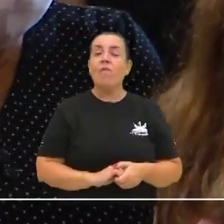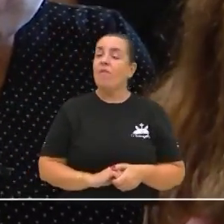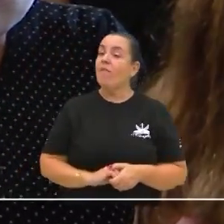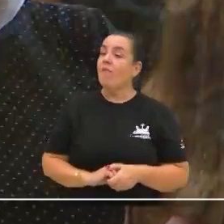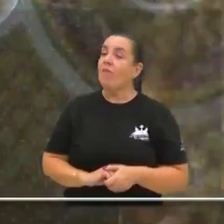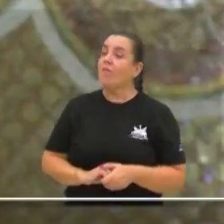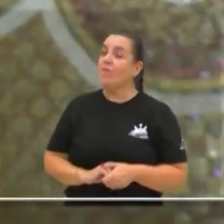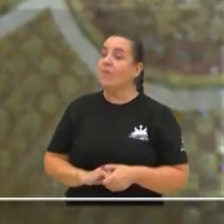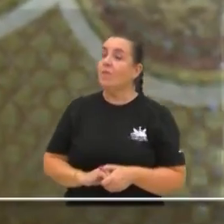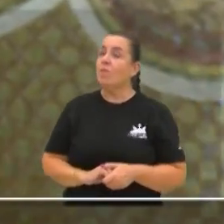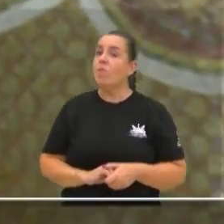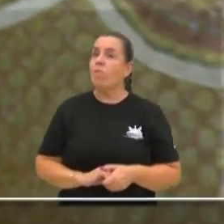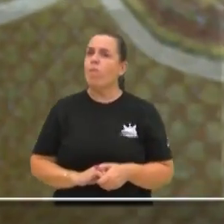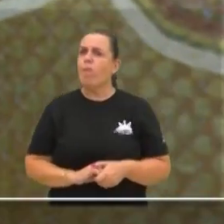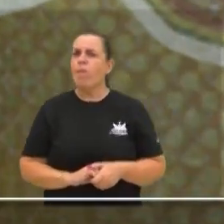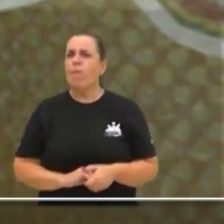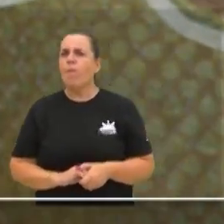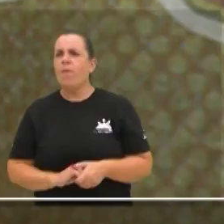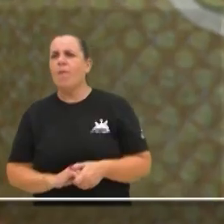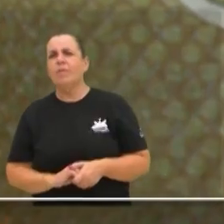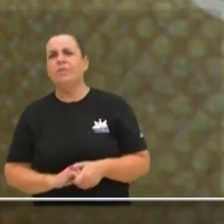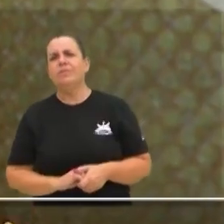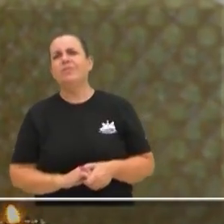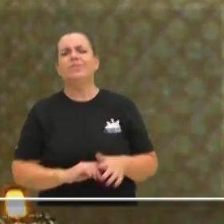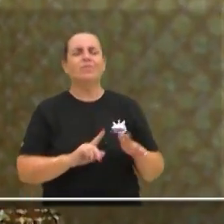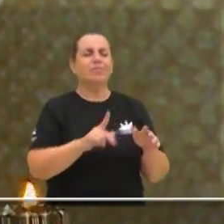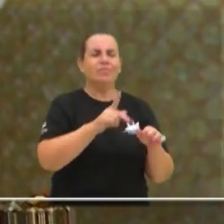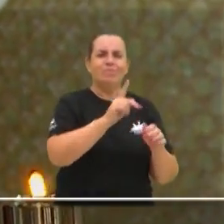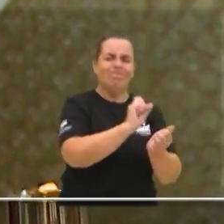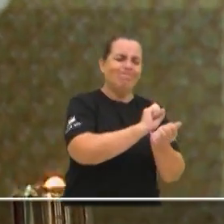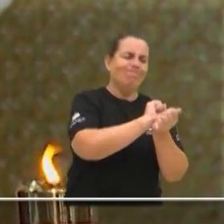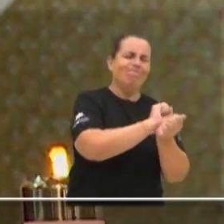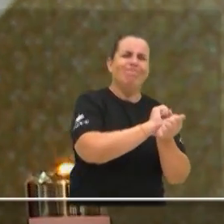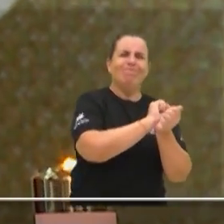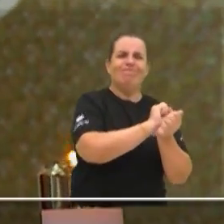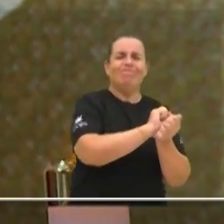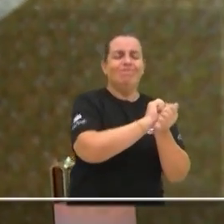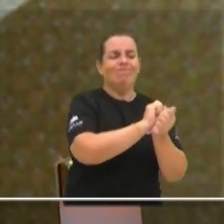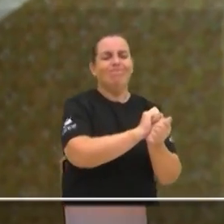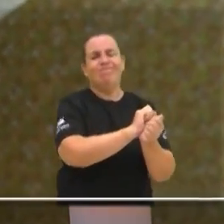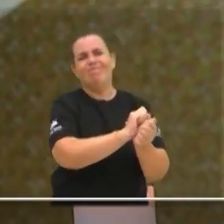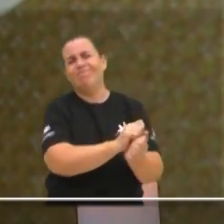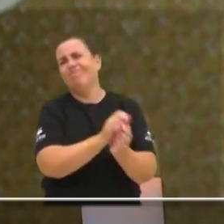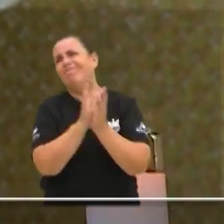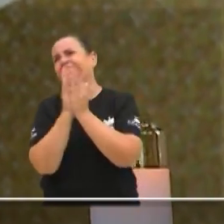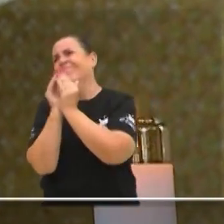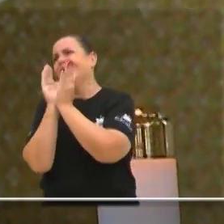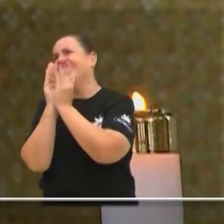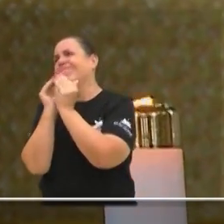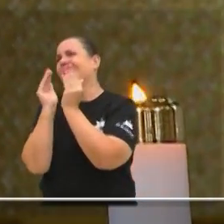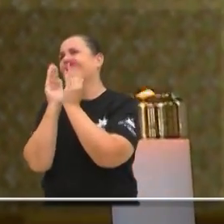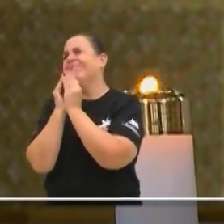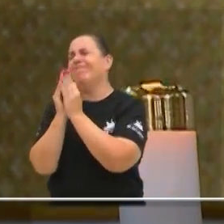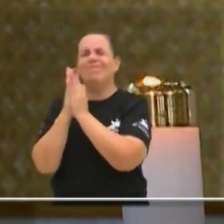Senhor. Libertará o indigente que suplica,